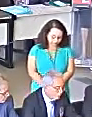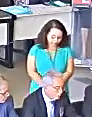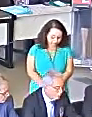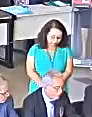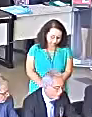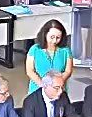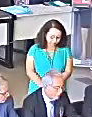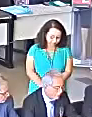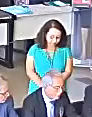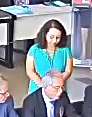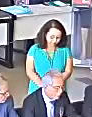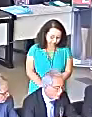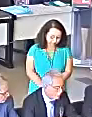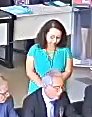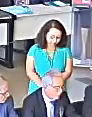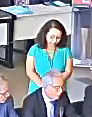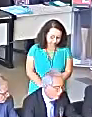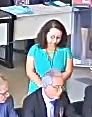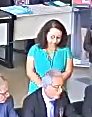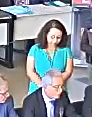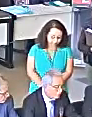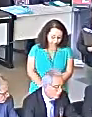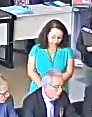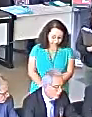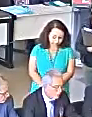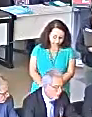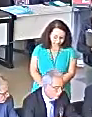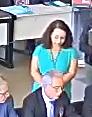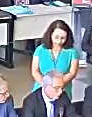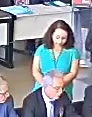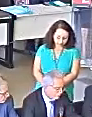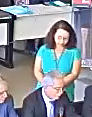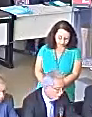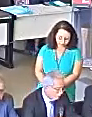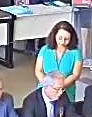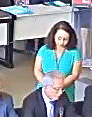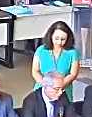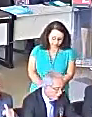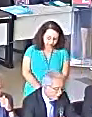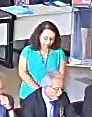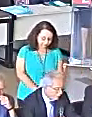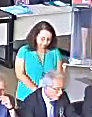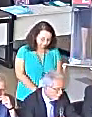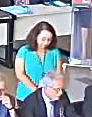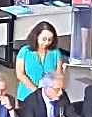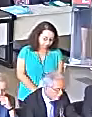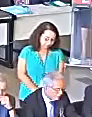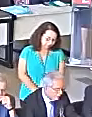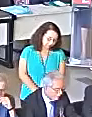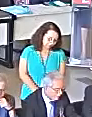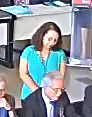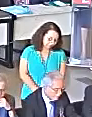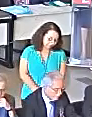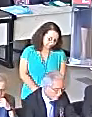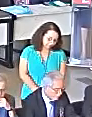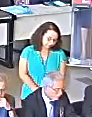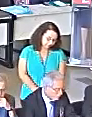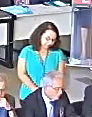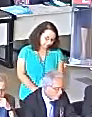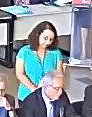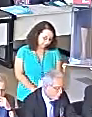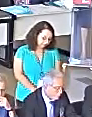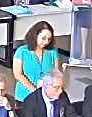número 1144 a 1153 de 2019 em votação os requerimentos cada um